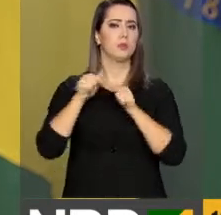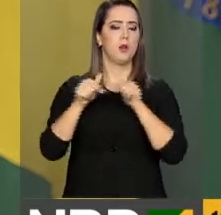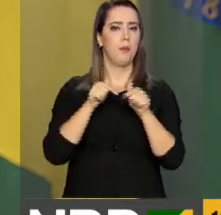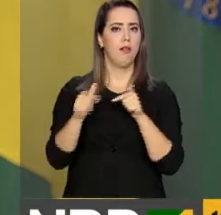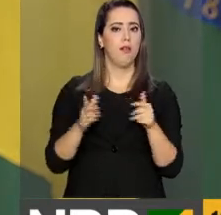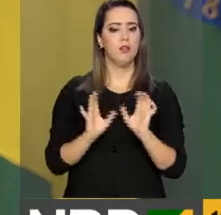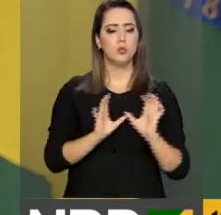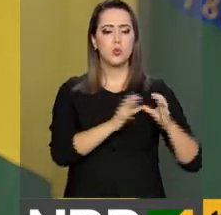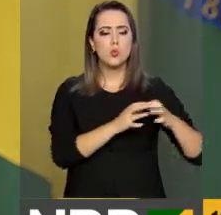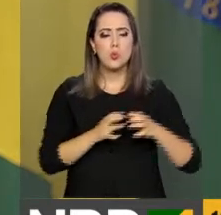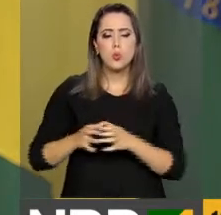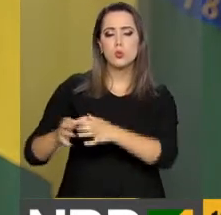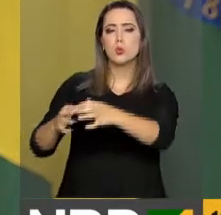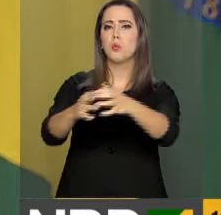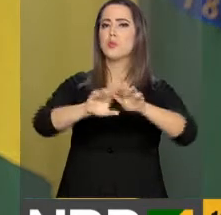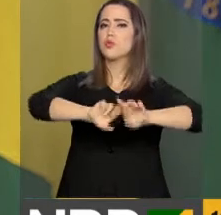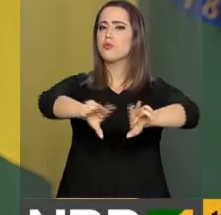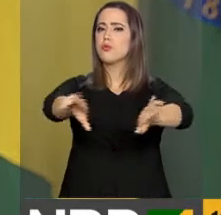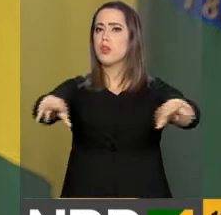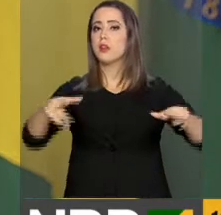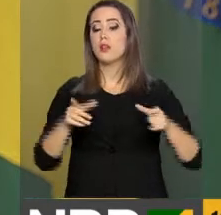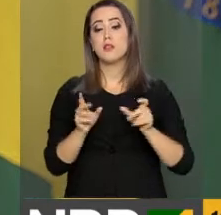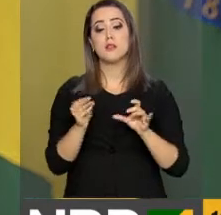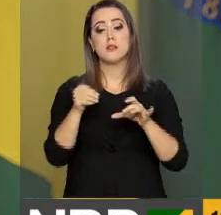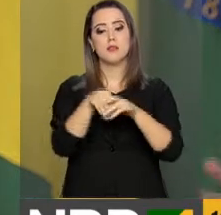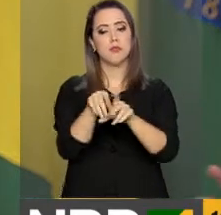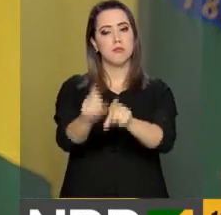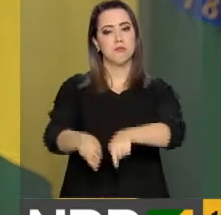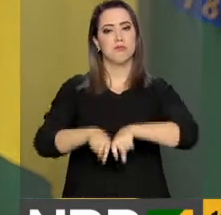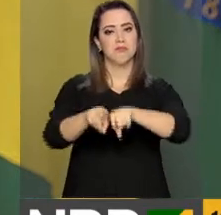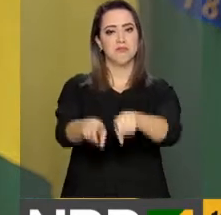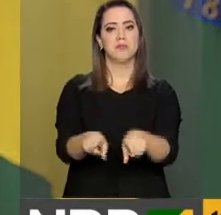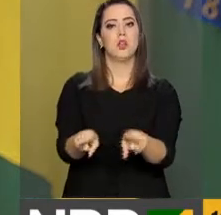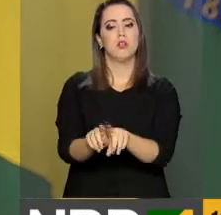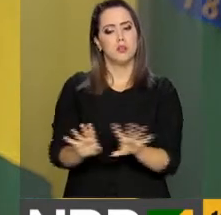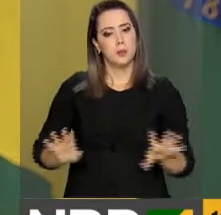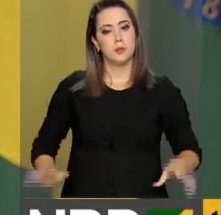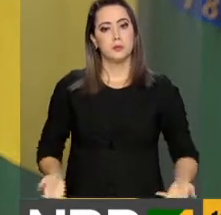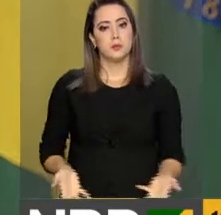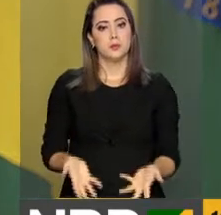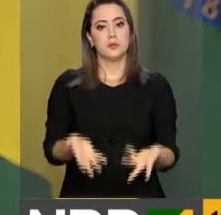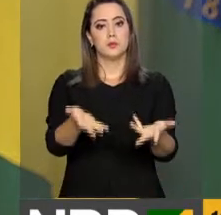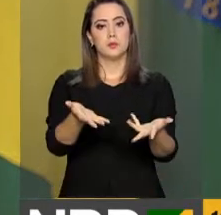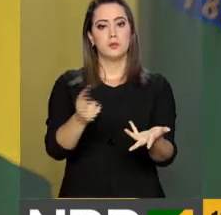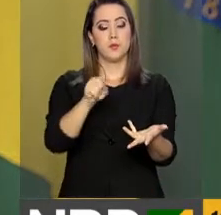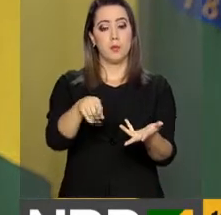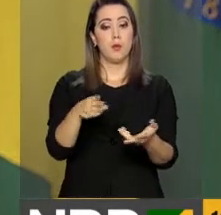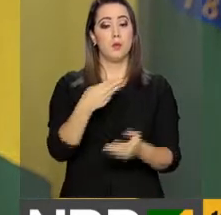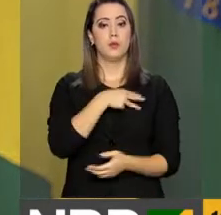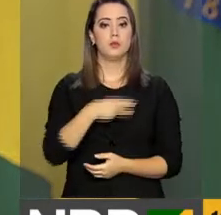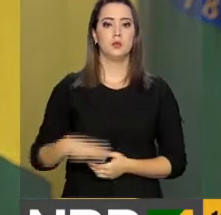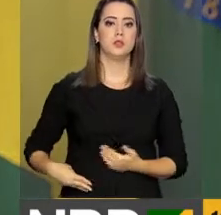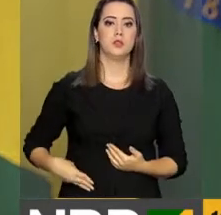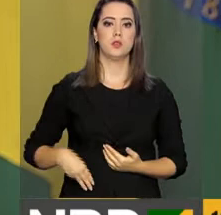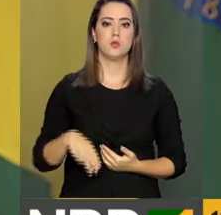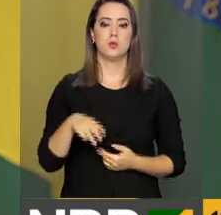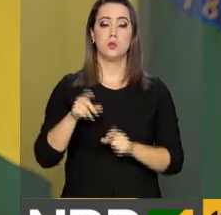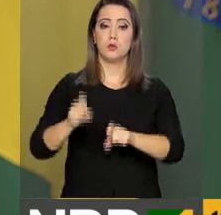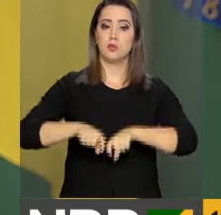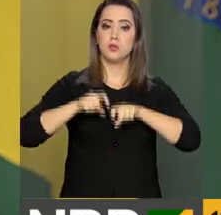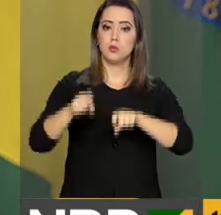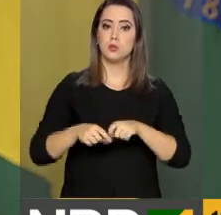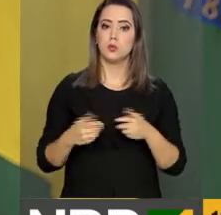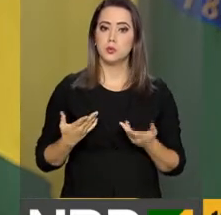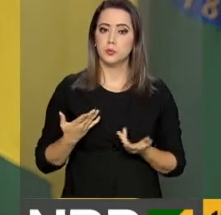vários segmentos do agronegócio também têm sido estimuladas pelo Blairo Maggi. E nós